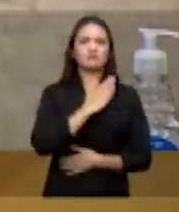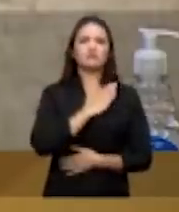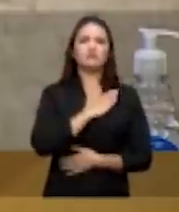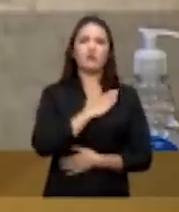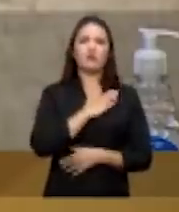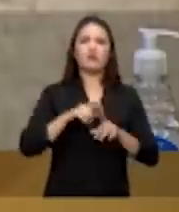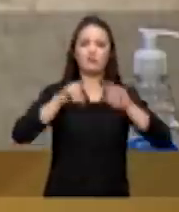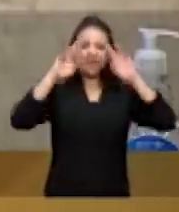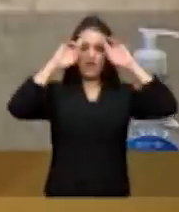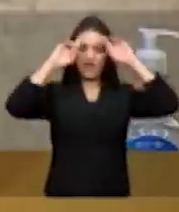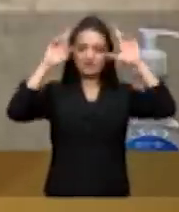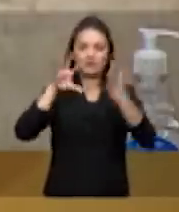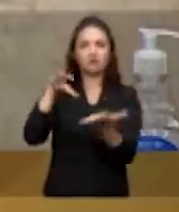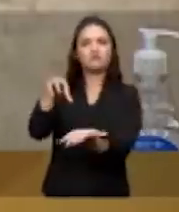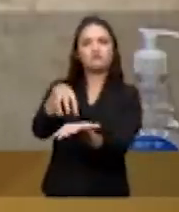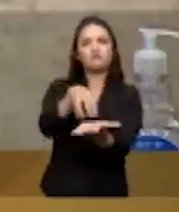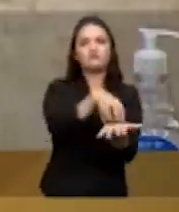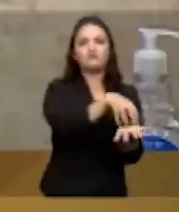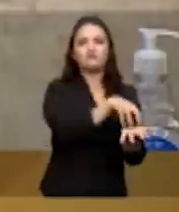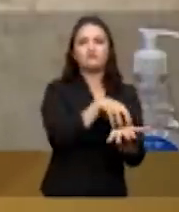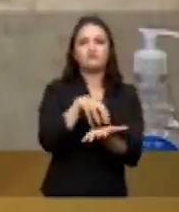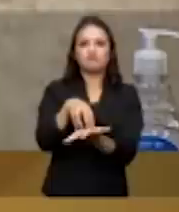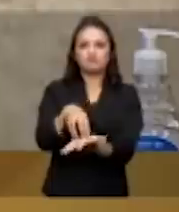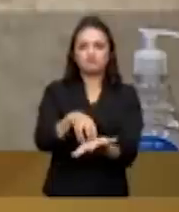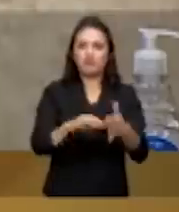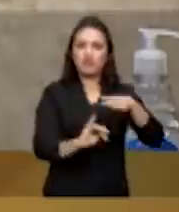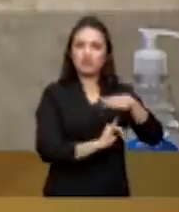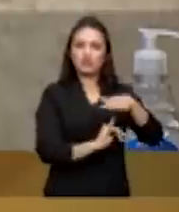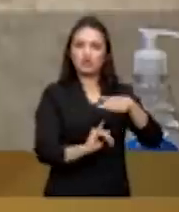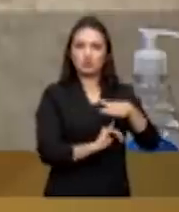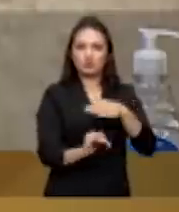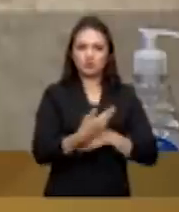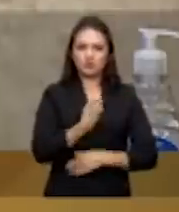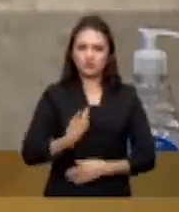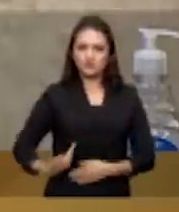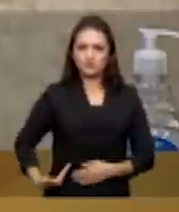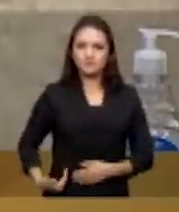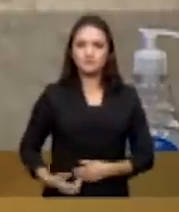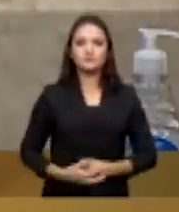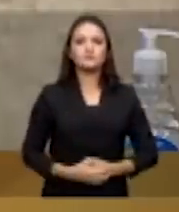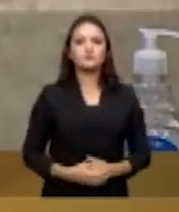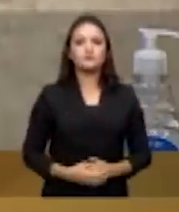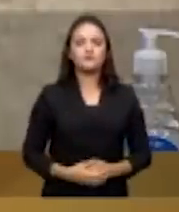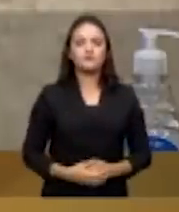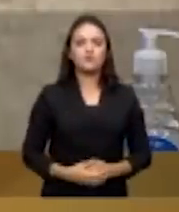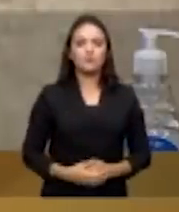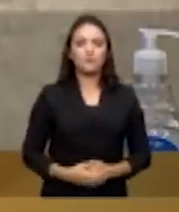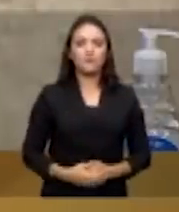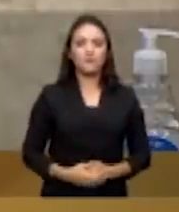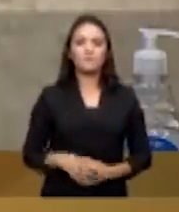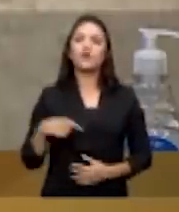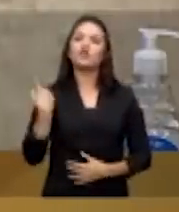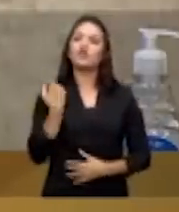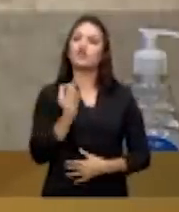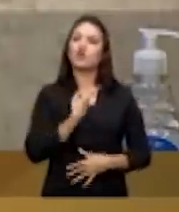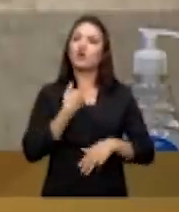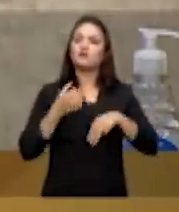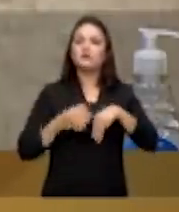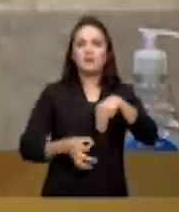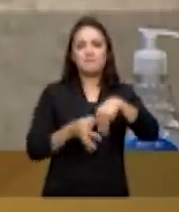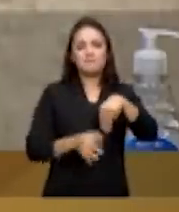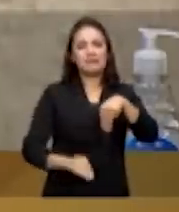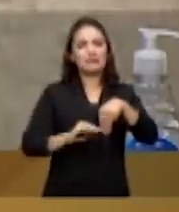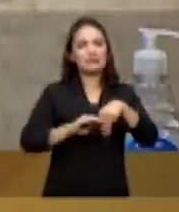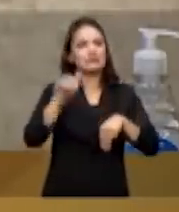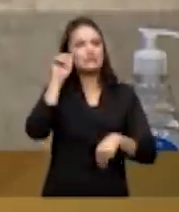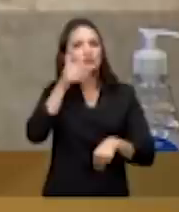respeito às instituições do país. Nós, magistrados, ministras e ministros